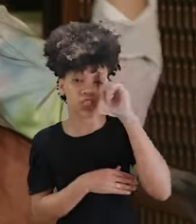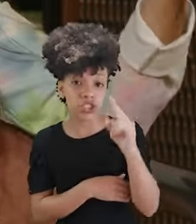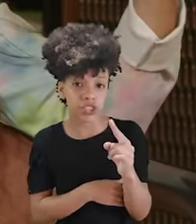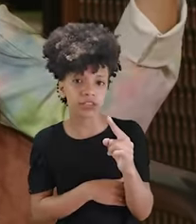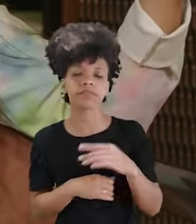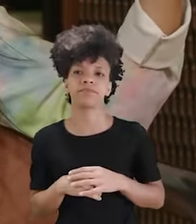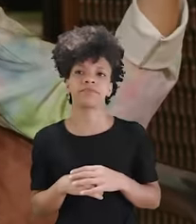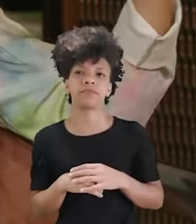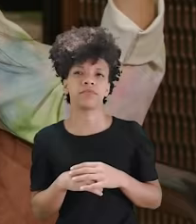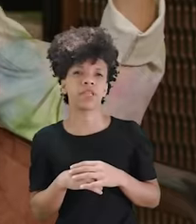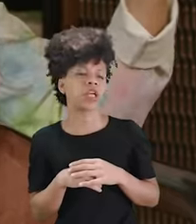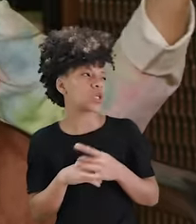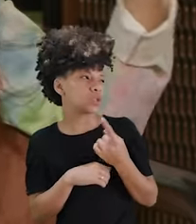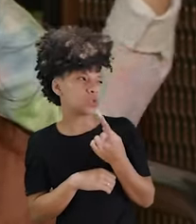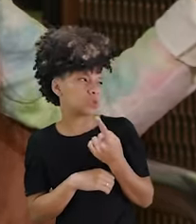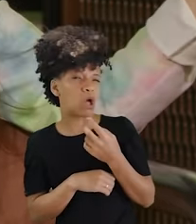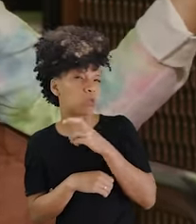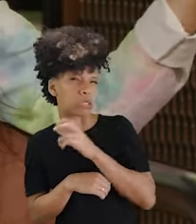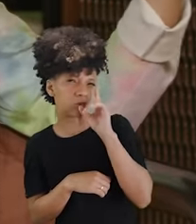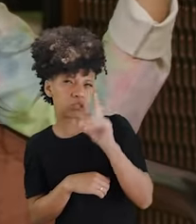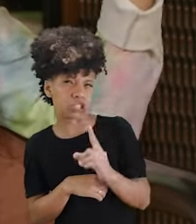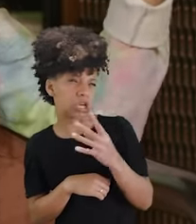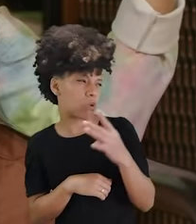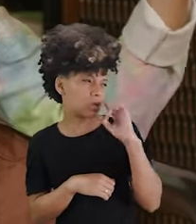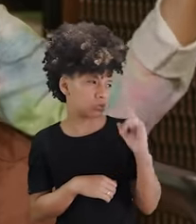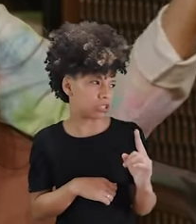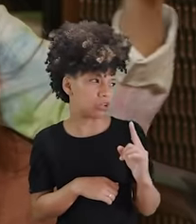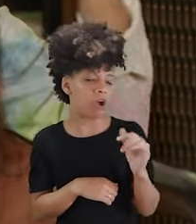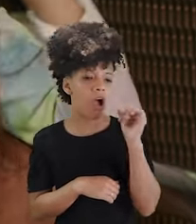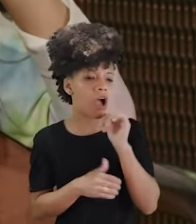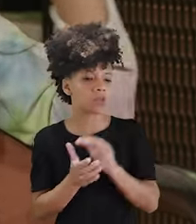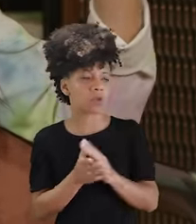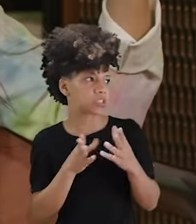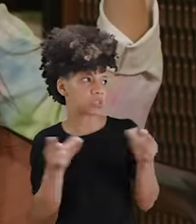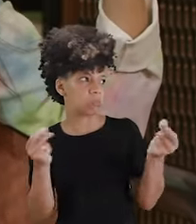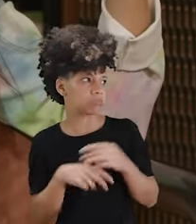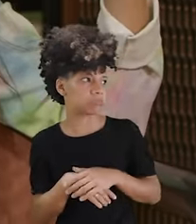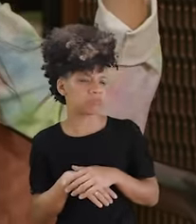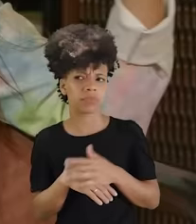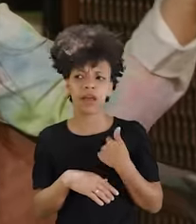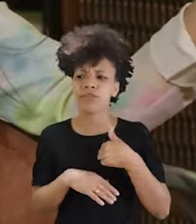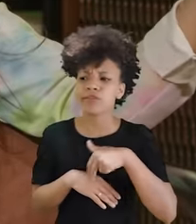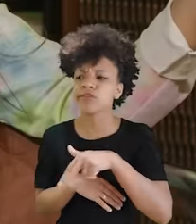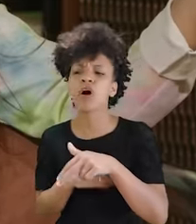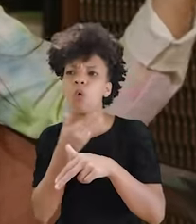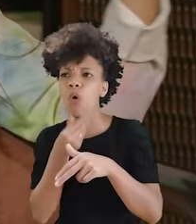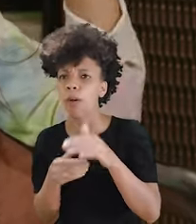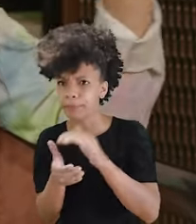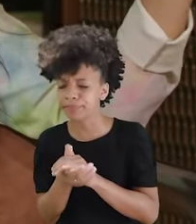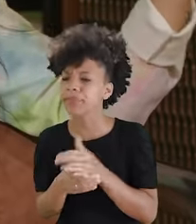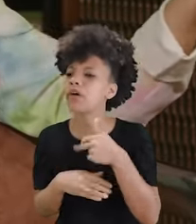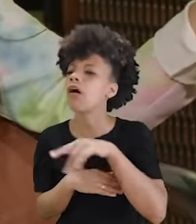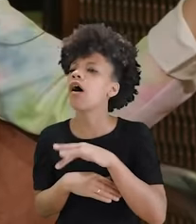ele vai até a recepção e fala que a mulher sumiu que ela tava com uma dor de cabeça ele deu um chazinho para ela ela dormiu